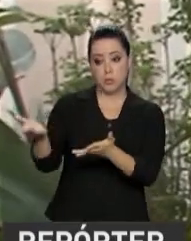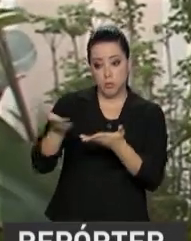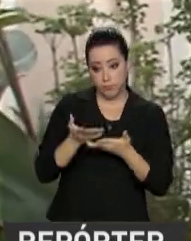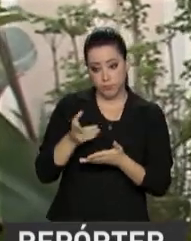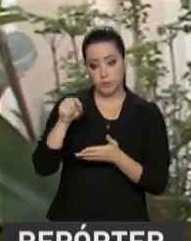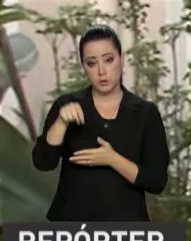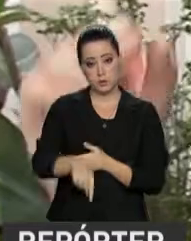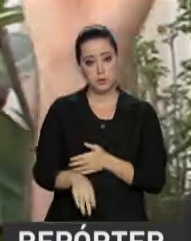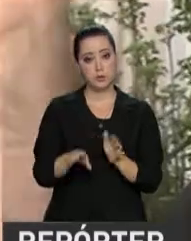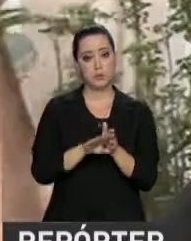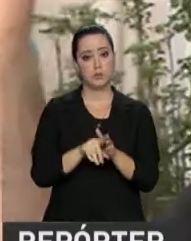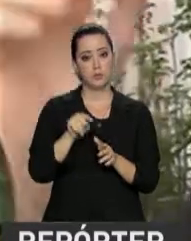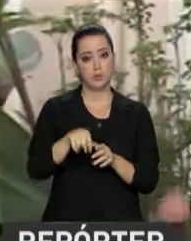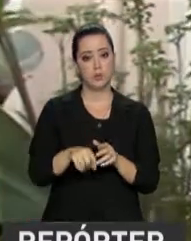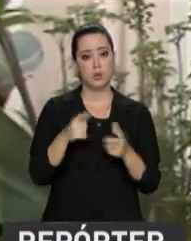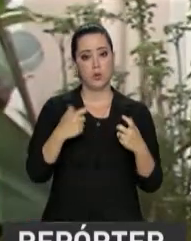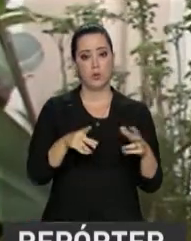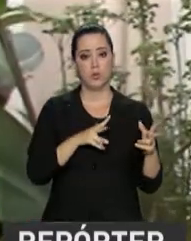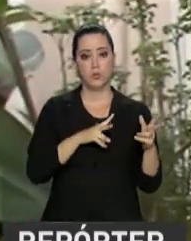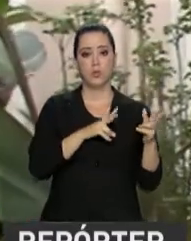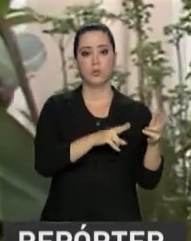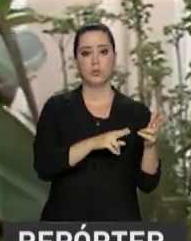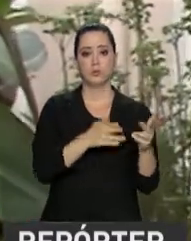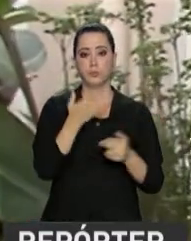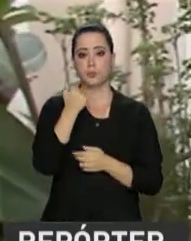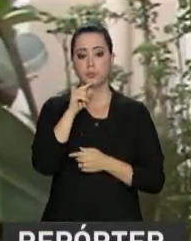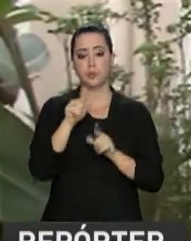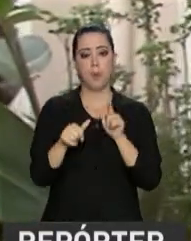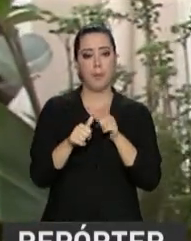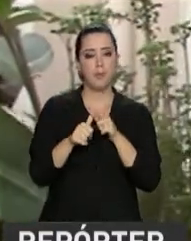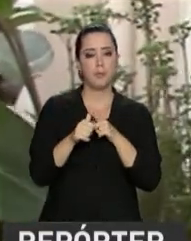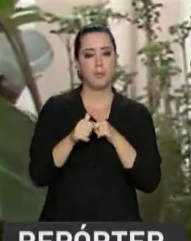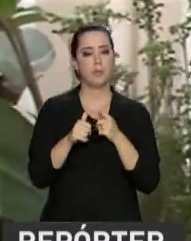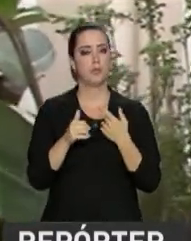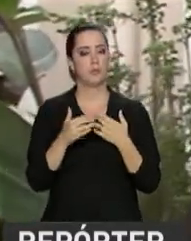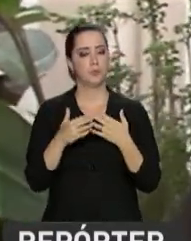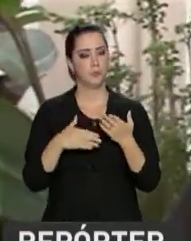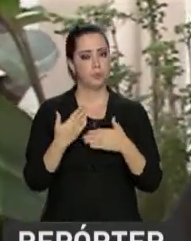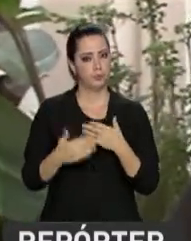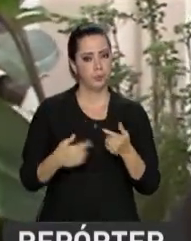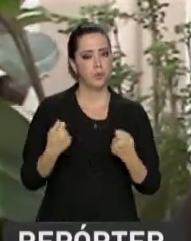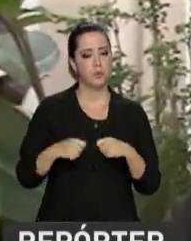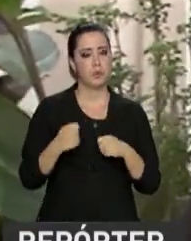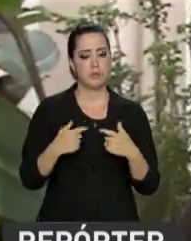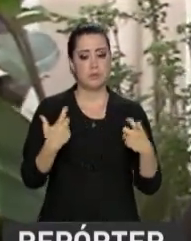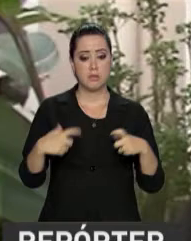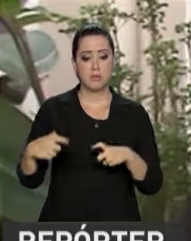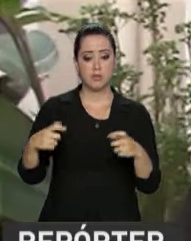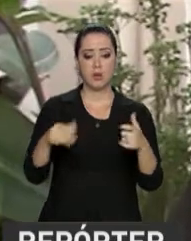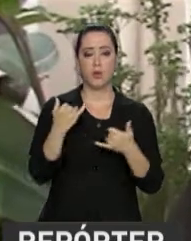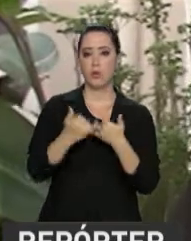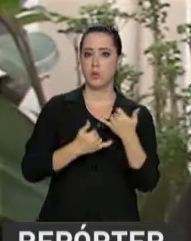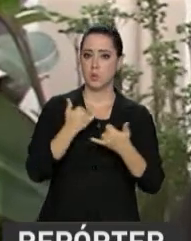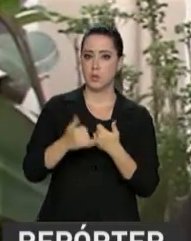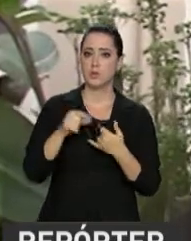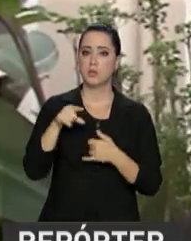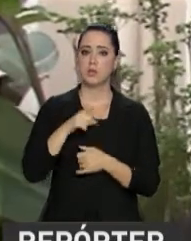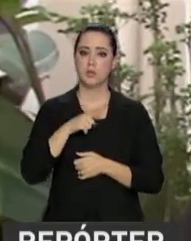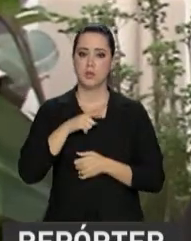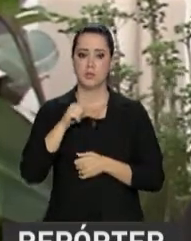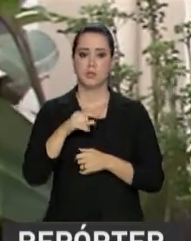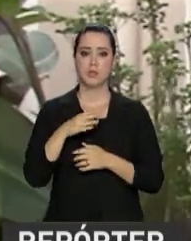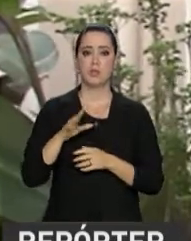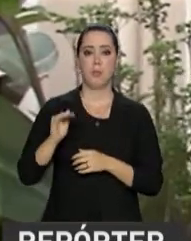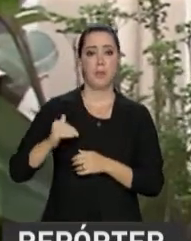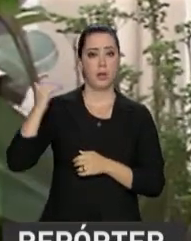fato de chegar aqui ter um lugar para dormir para se alimentar é o primeiro passo precisa ter espaço de lazer aqui tem seja